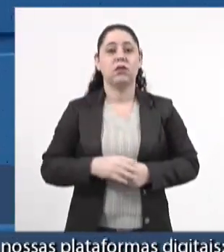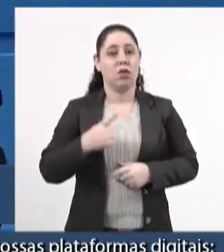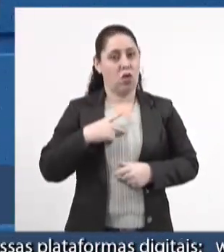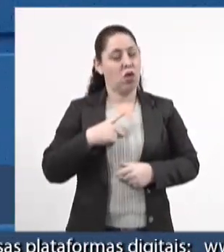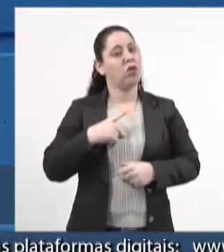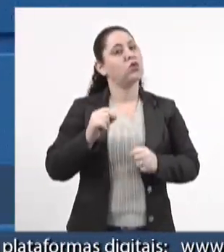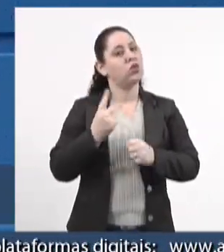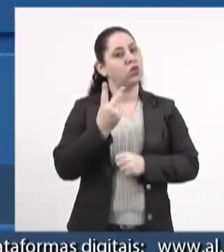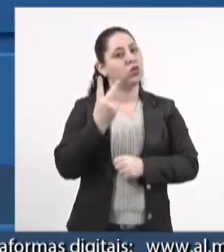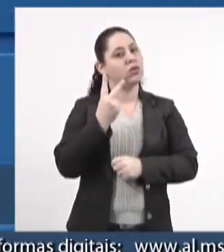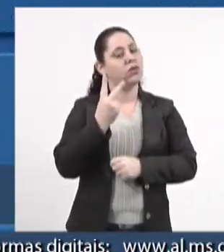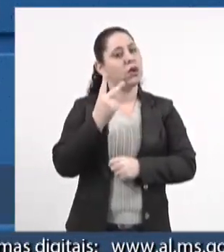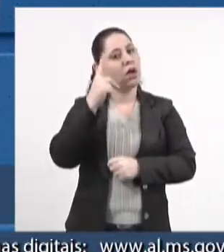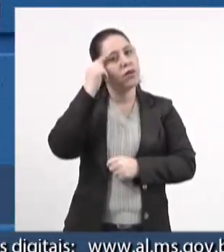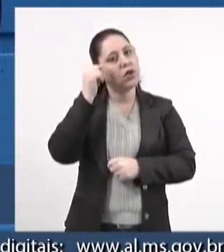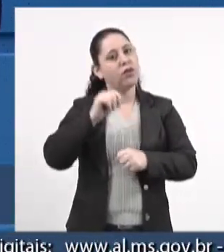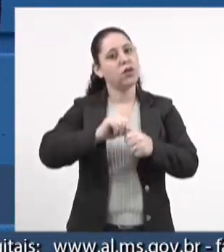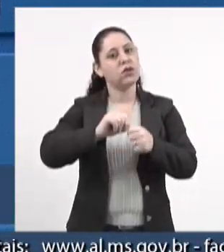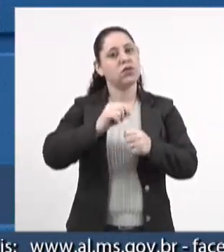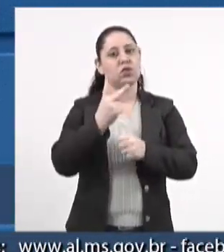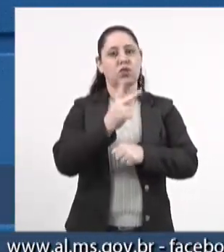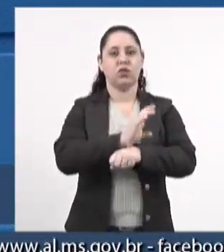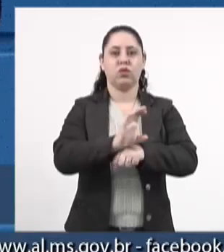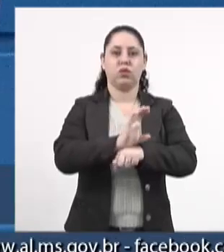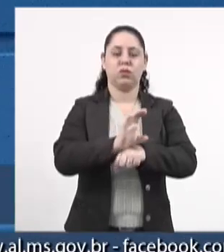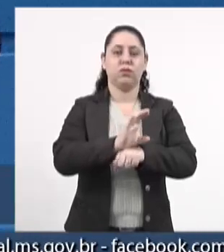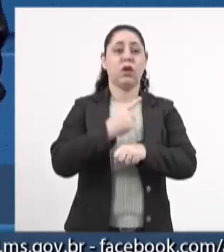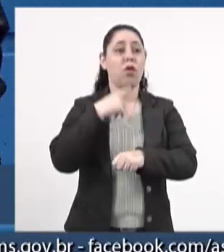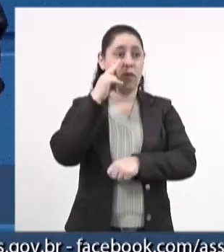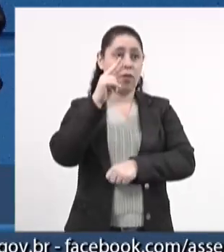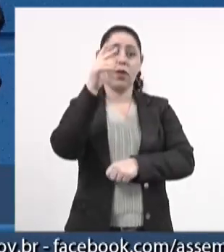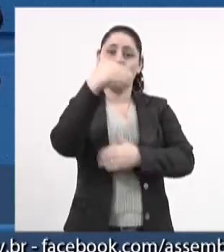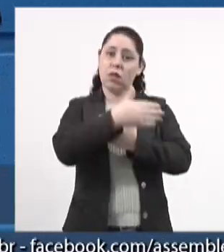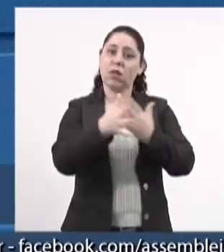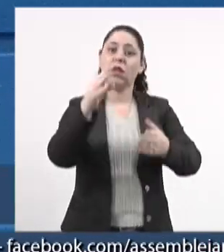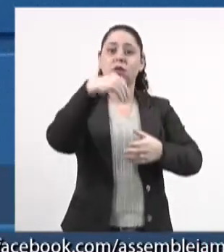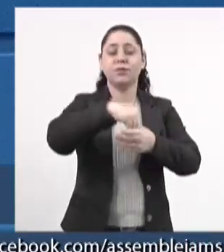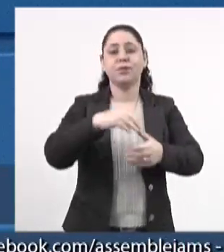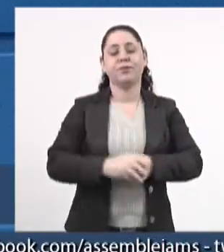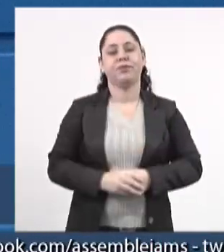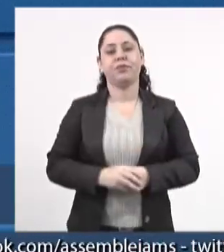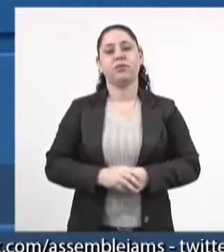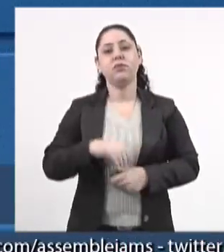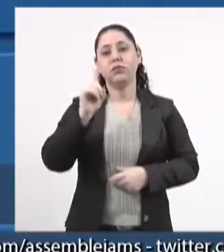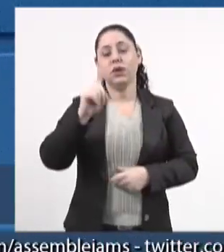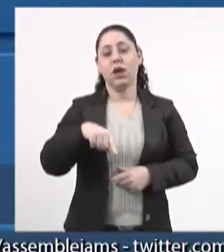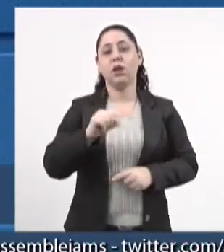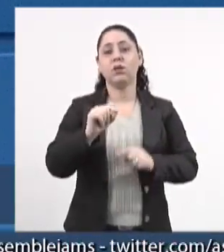acadêmico 2 vezes, eu fiz 2 cursos, eu vi isso em sala de aula. E